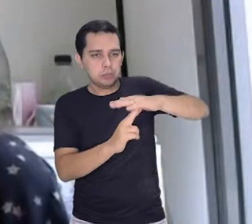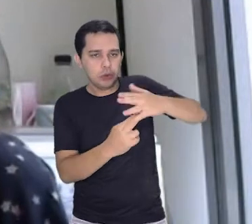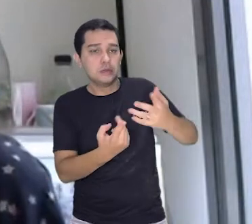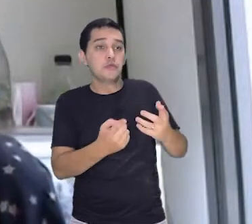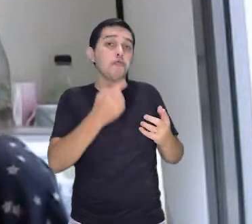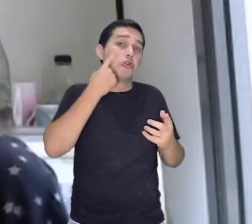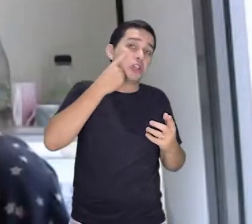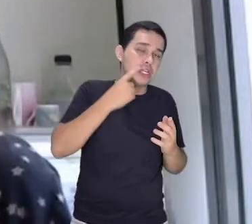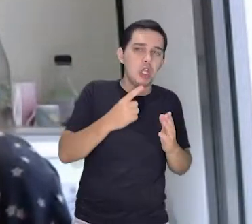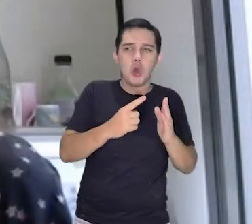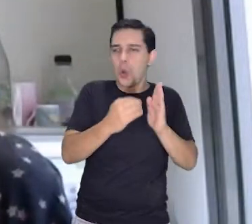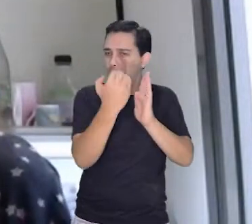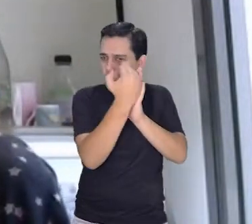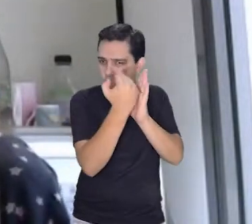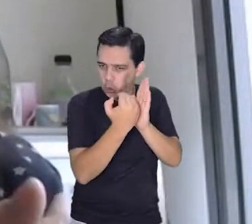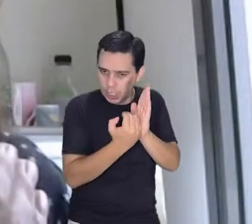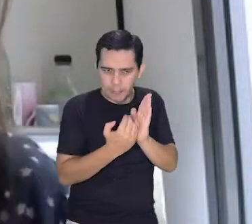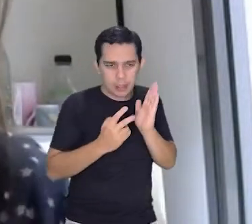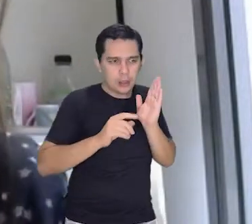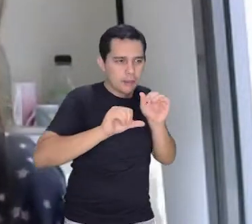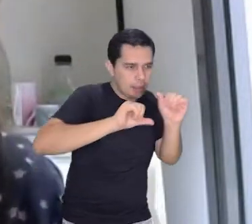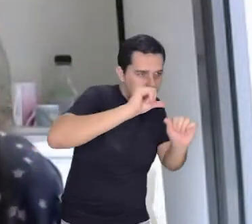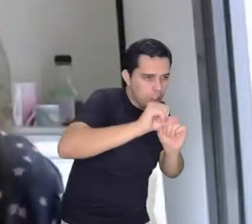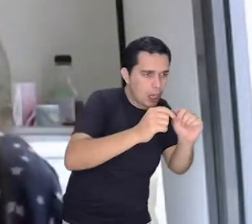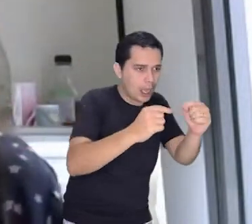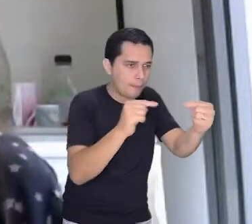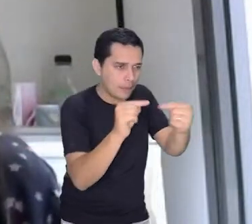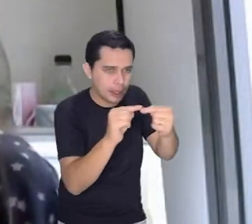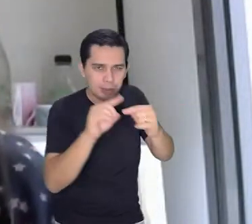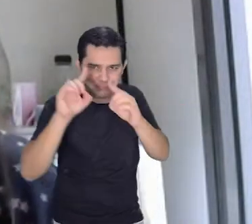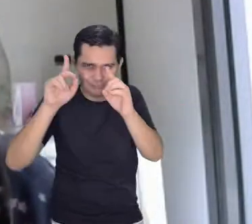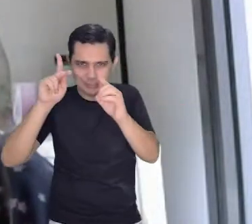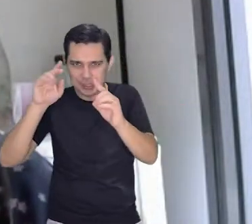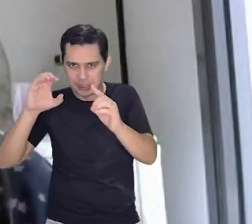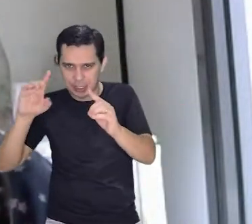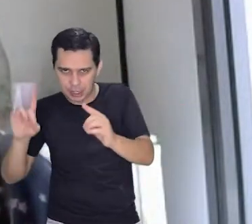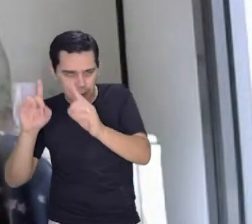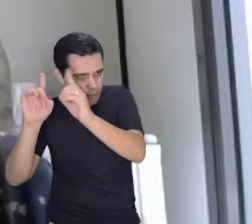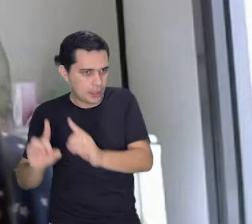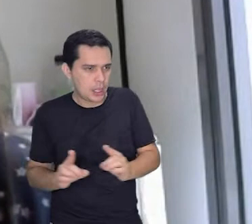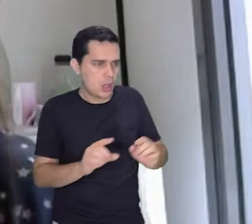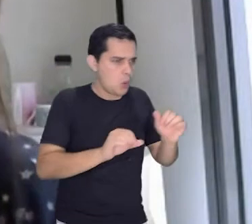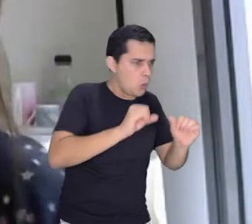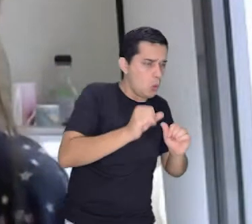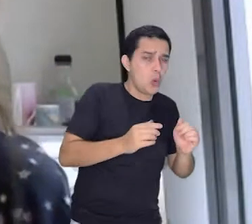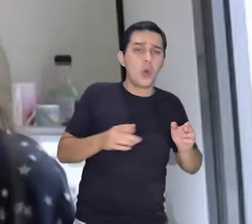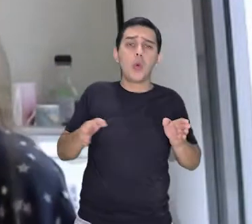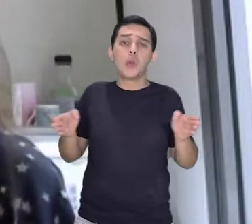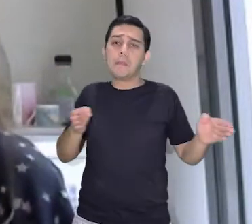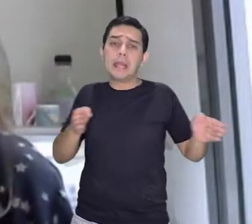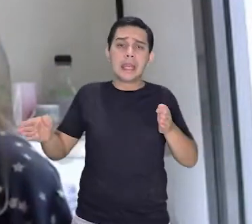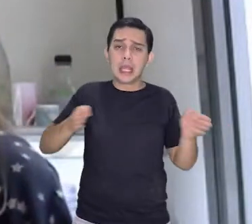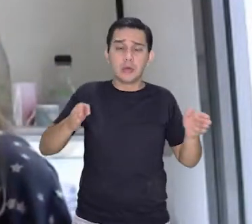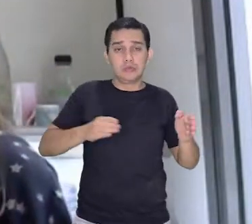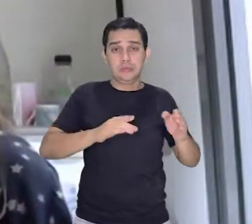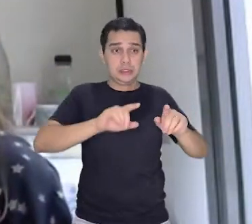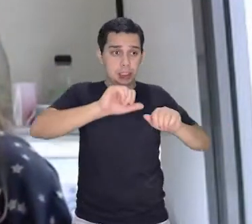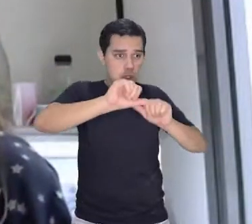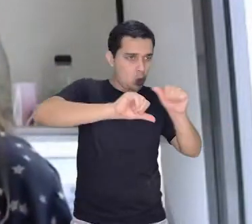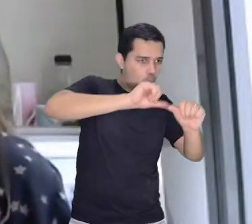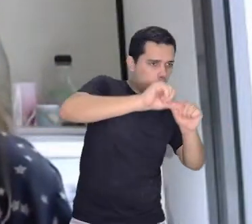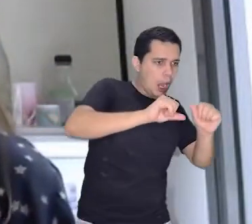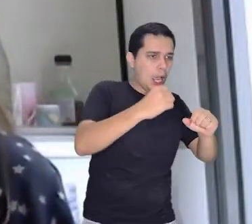elaborar esse cronograma, se não vai elaborar, e qual o prazo, né, de realização dessas